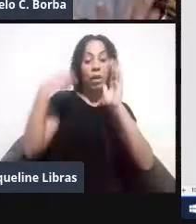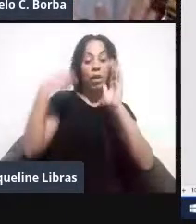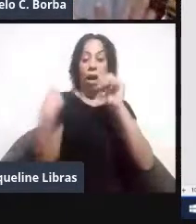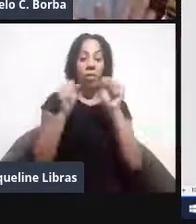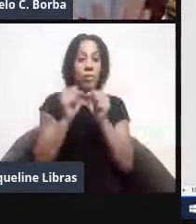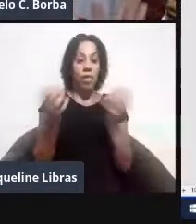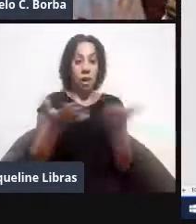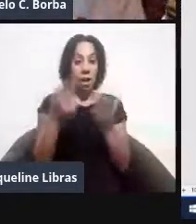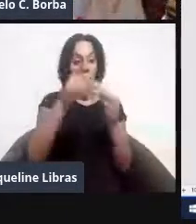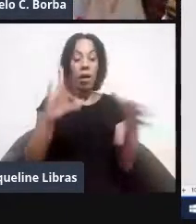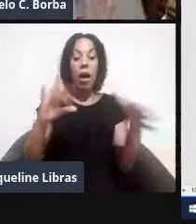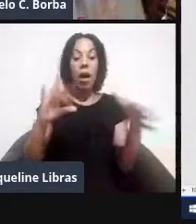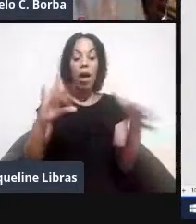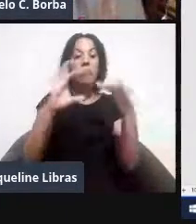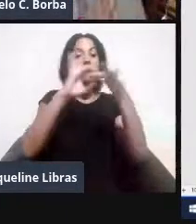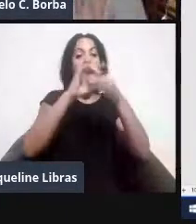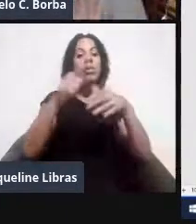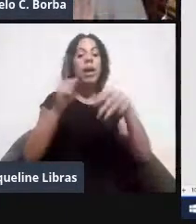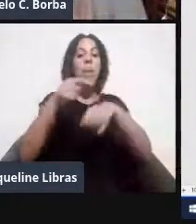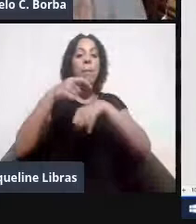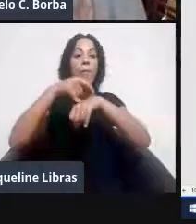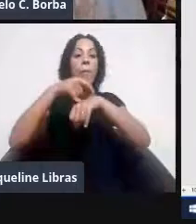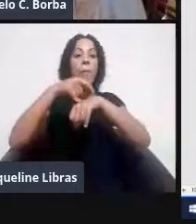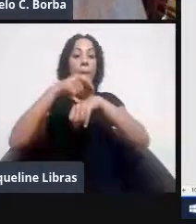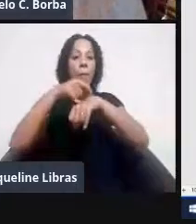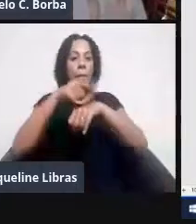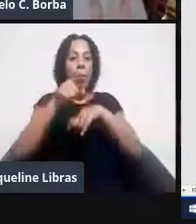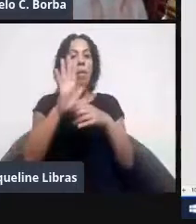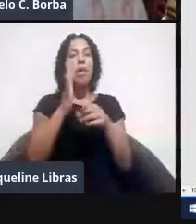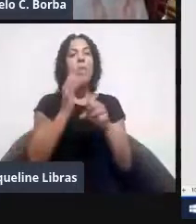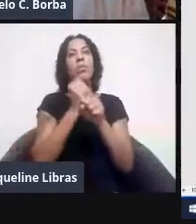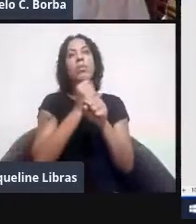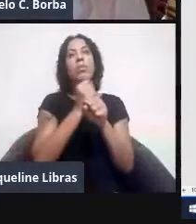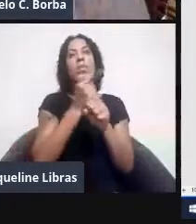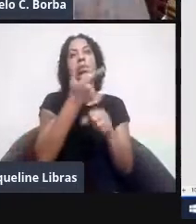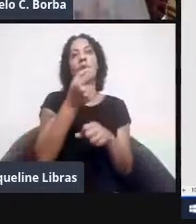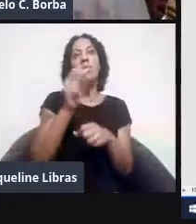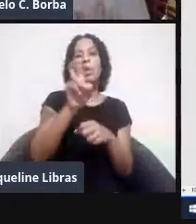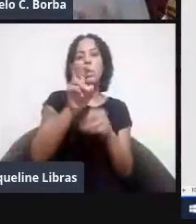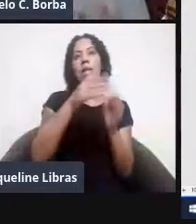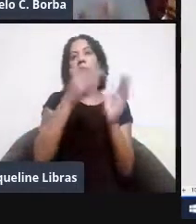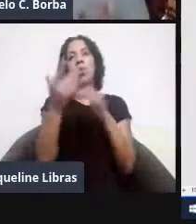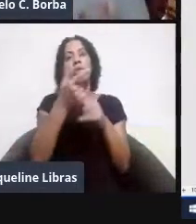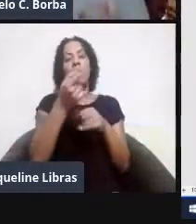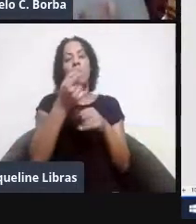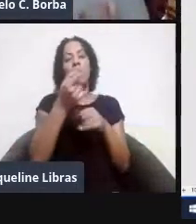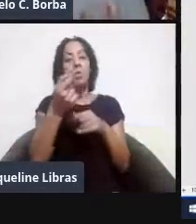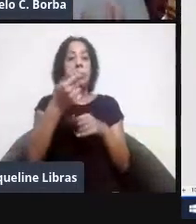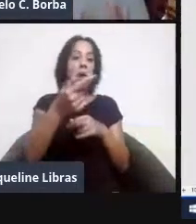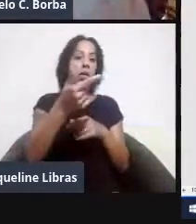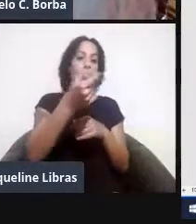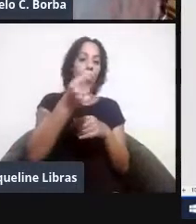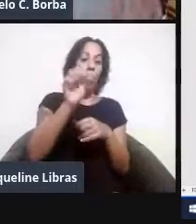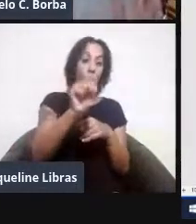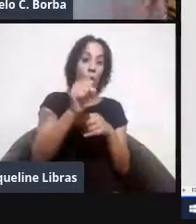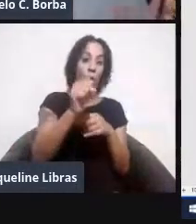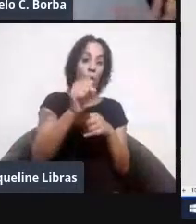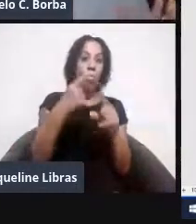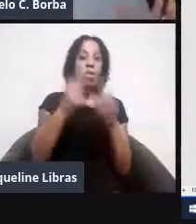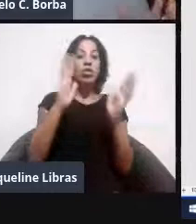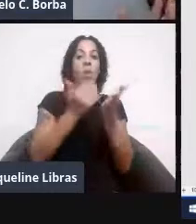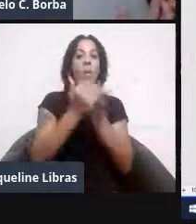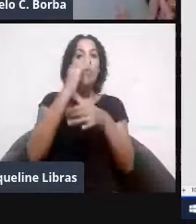a esse momento, mais ou menos depois de 2005, 2007, 2008, quando você tem uma internet rápida e a